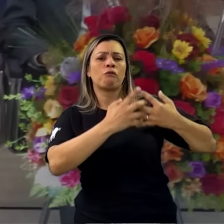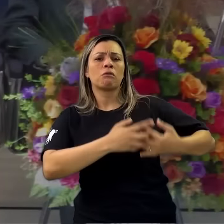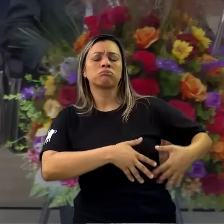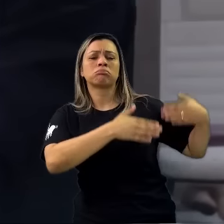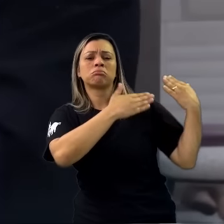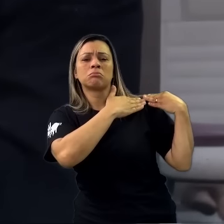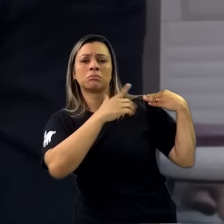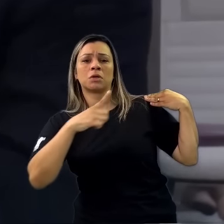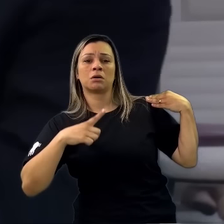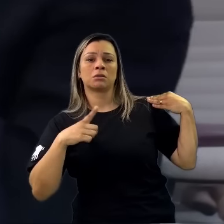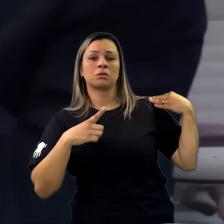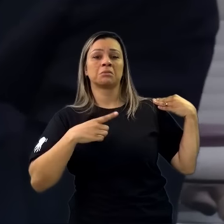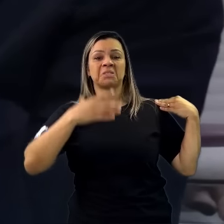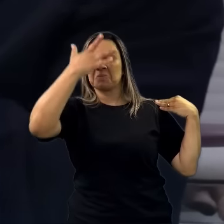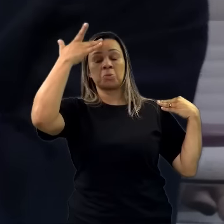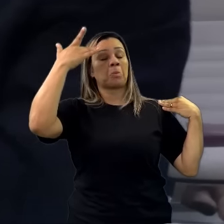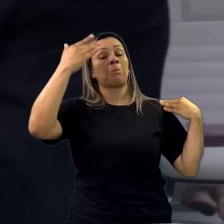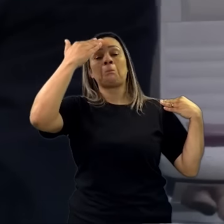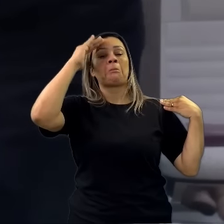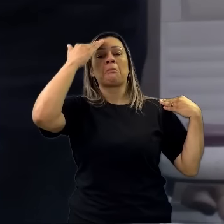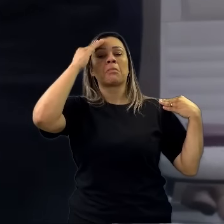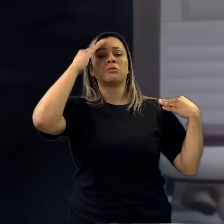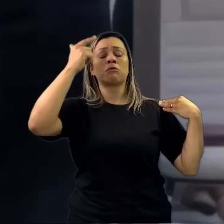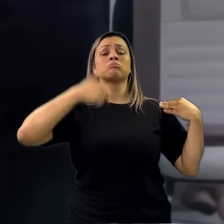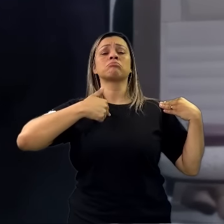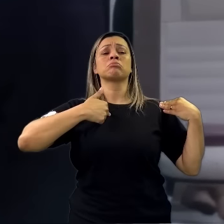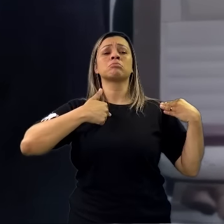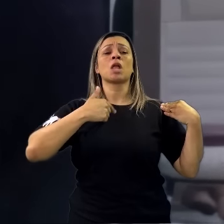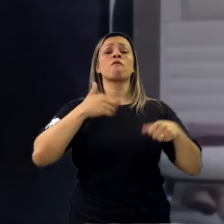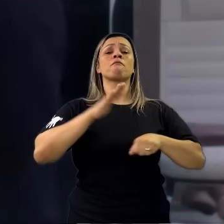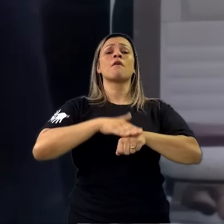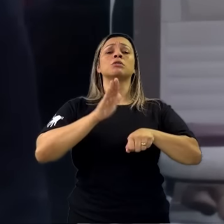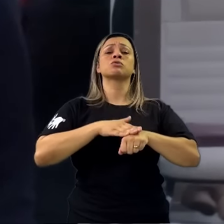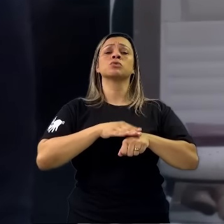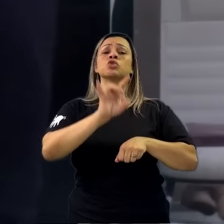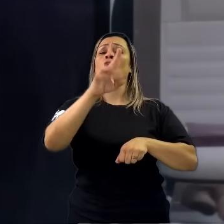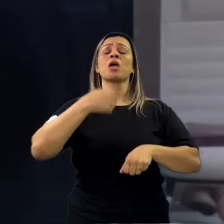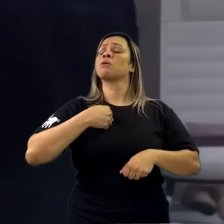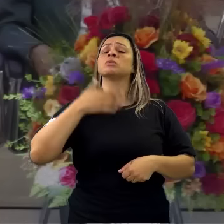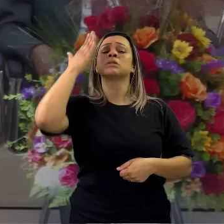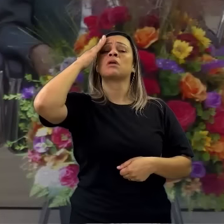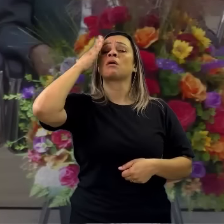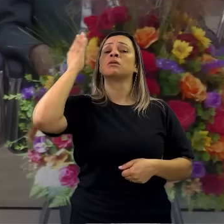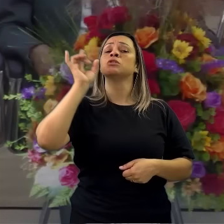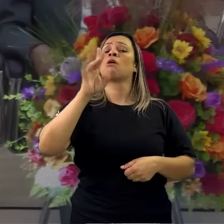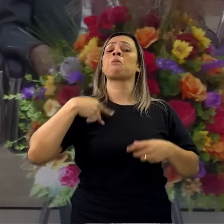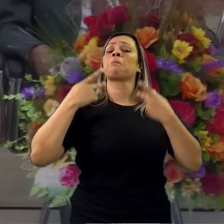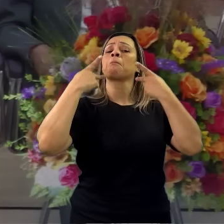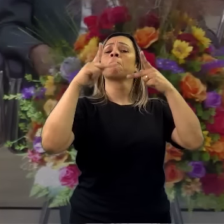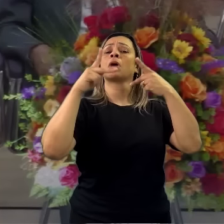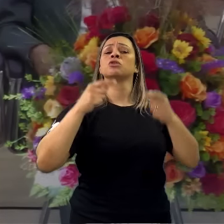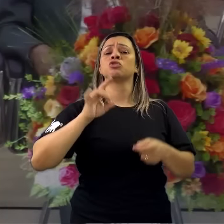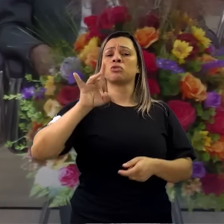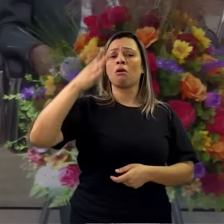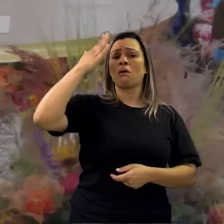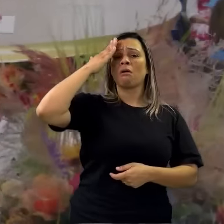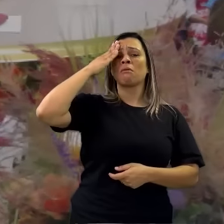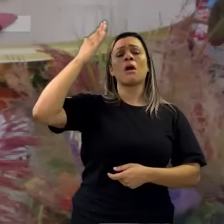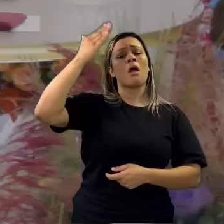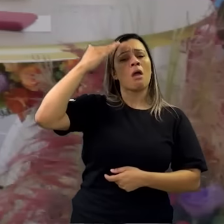tem gente que quer só ele tem gente que só ele canta Tem gente que só ele prega tem gente que só ele sabe fazer